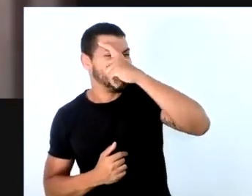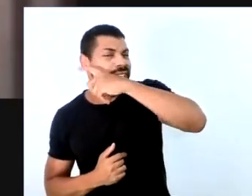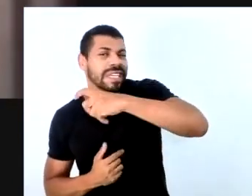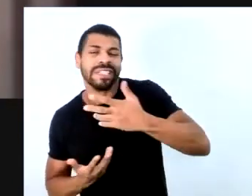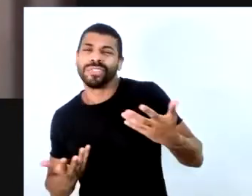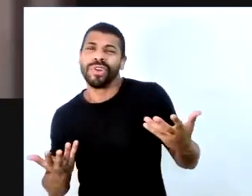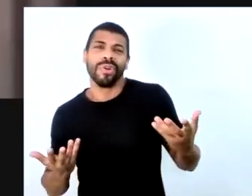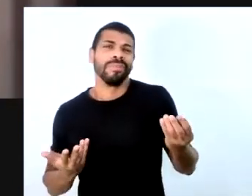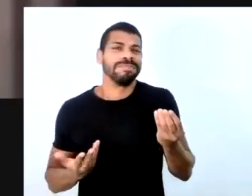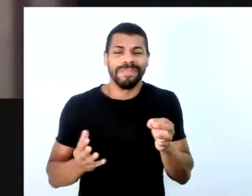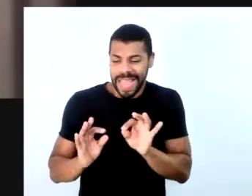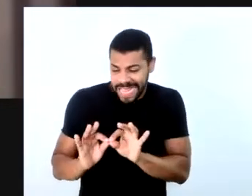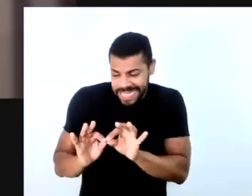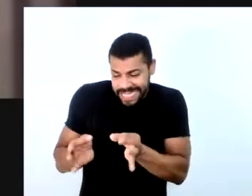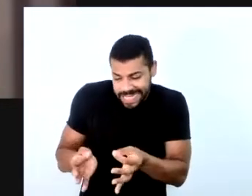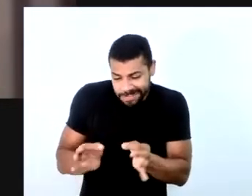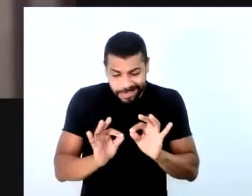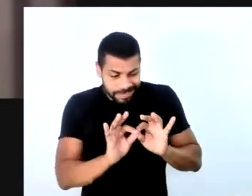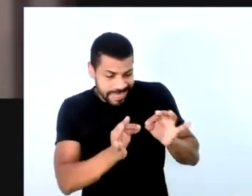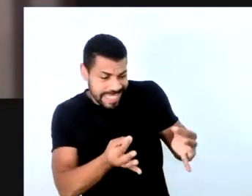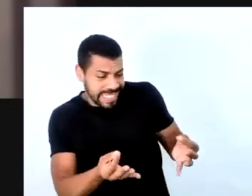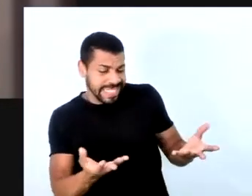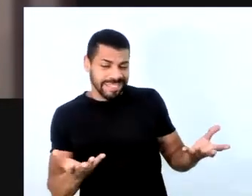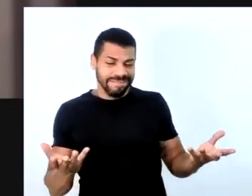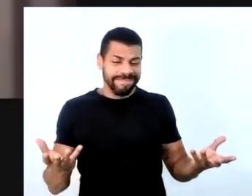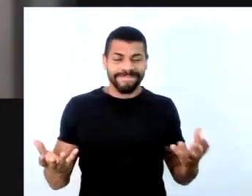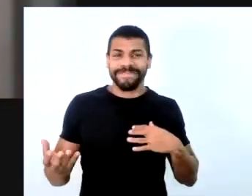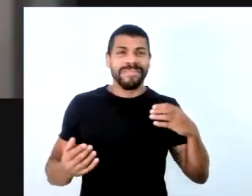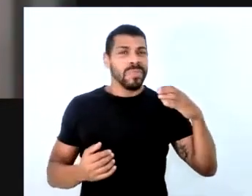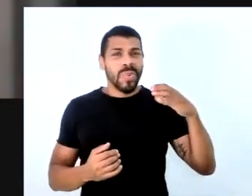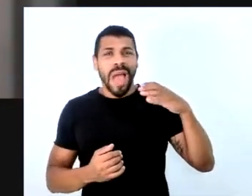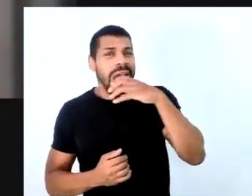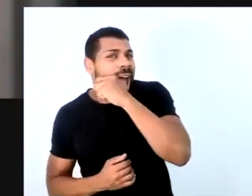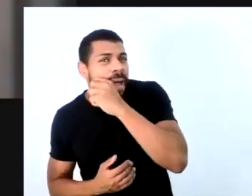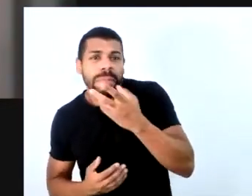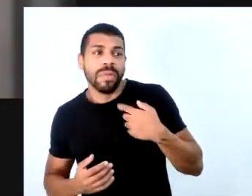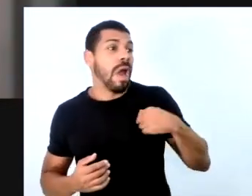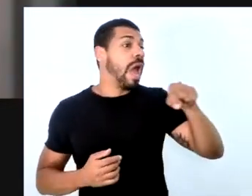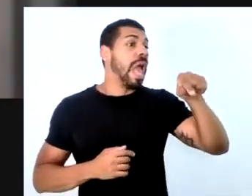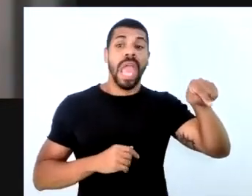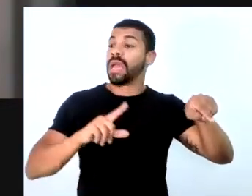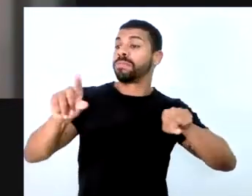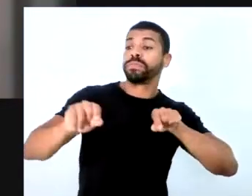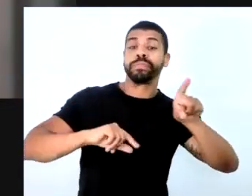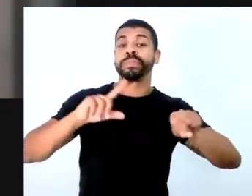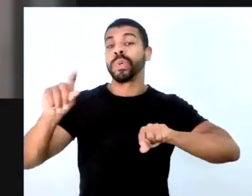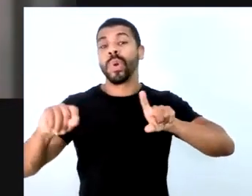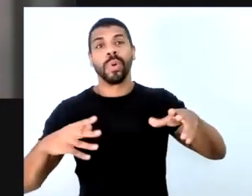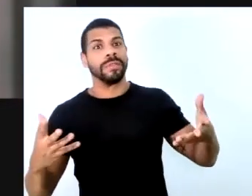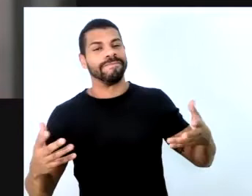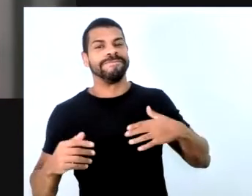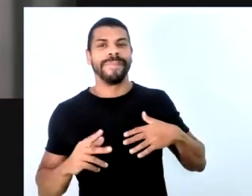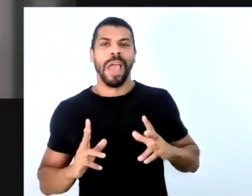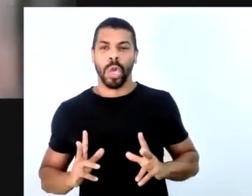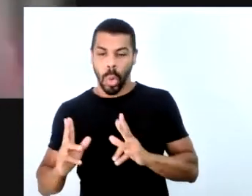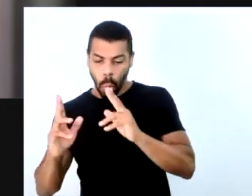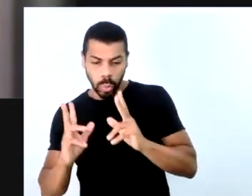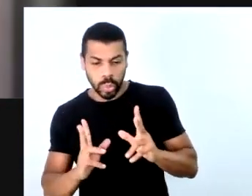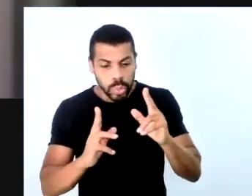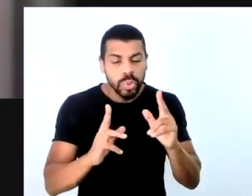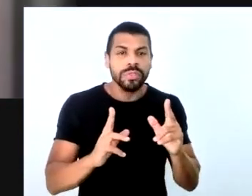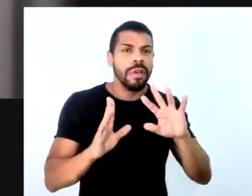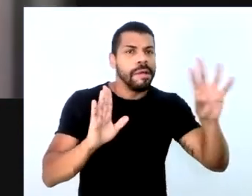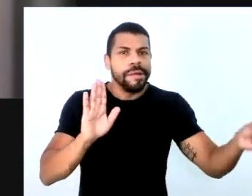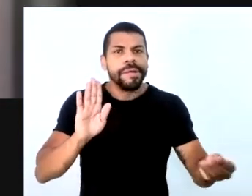não rolava, assim, porque às vezes era coisas simples, eram coisas, sabe, muito rápidas, uma decisão muito